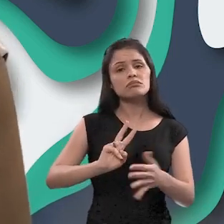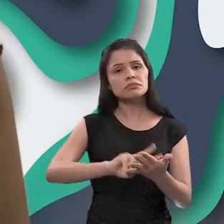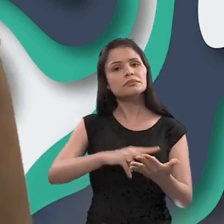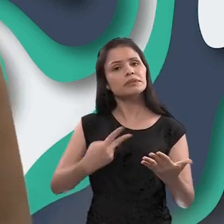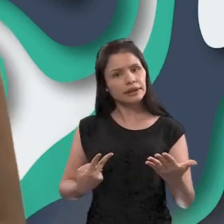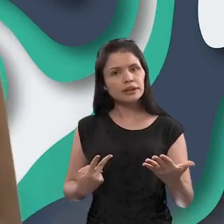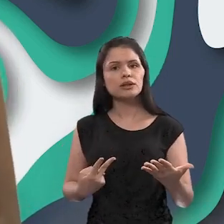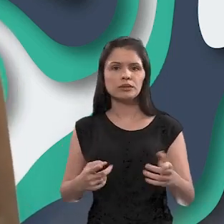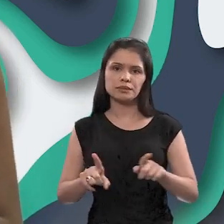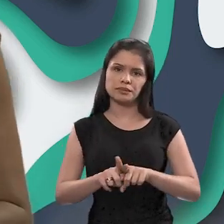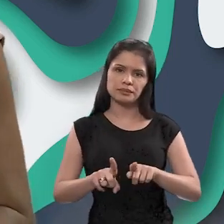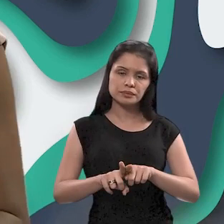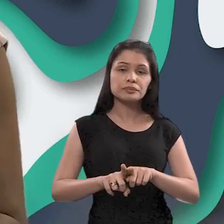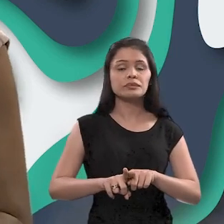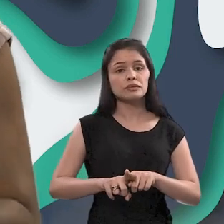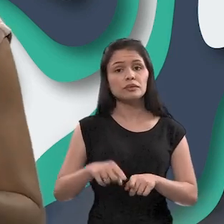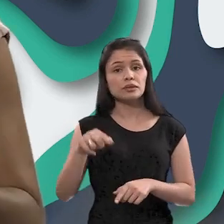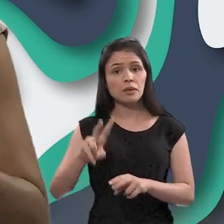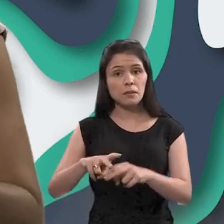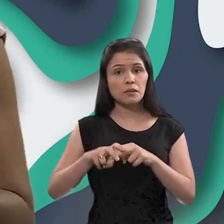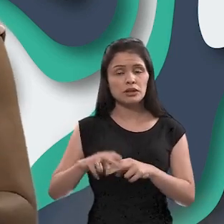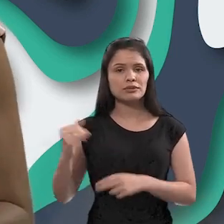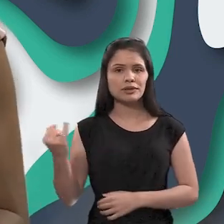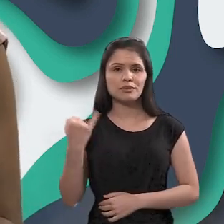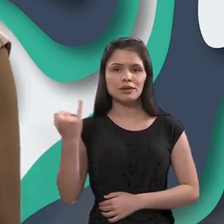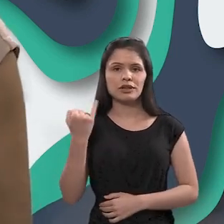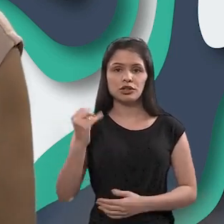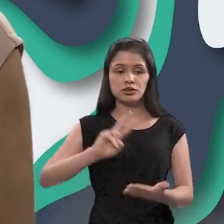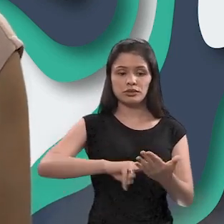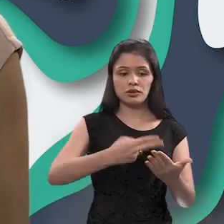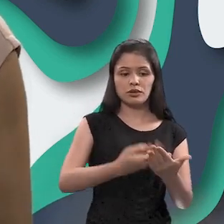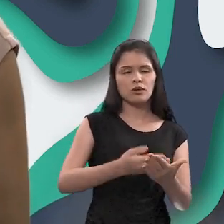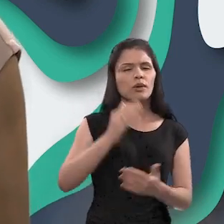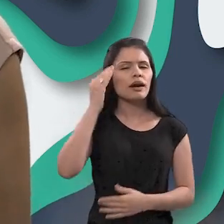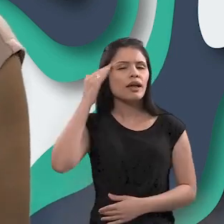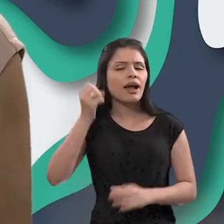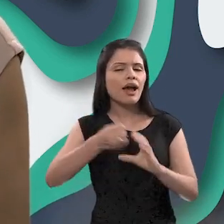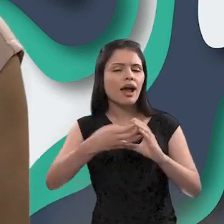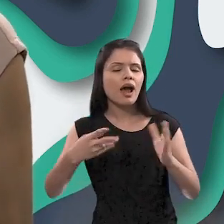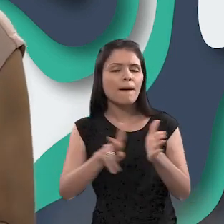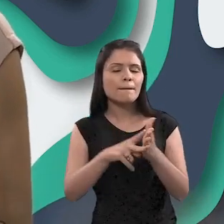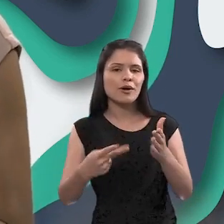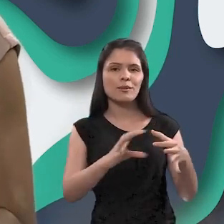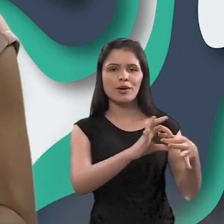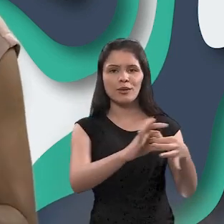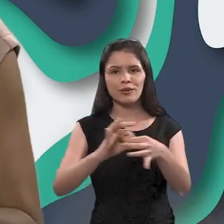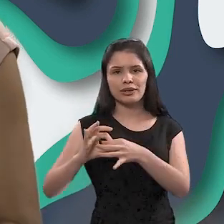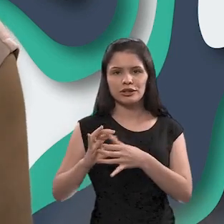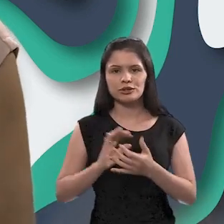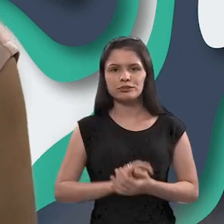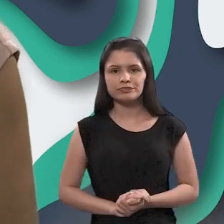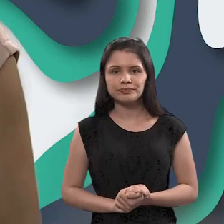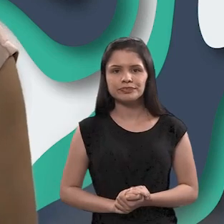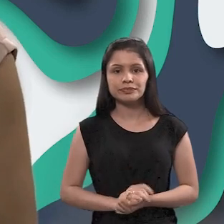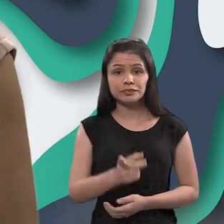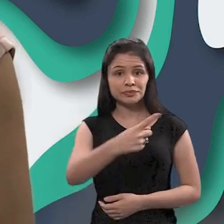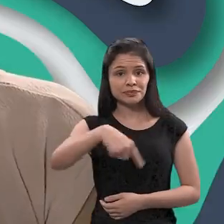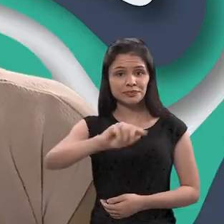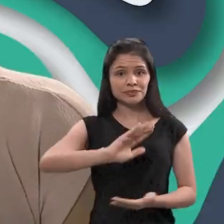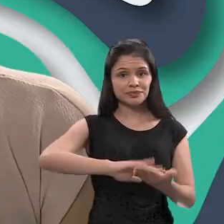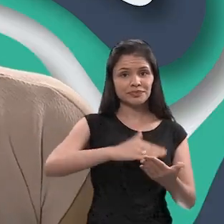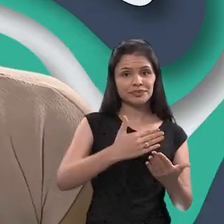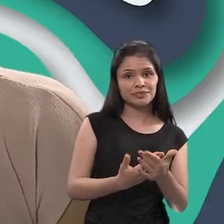apenas inclusiva, mas bilíngue, tendo para tanto relevância de o TIOS compreender as características desse